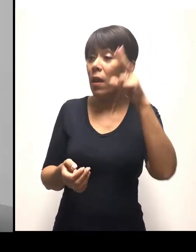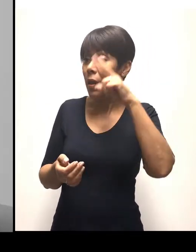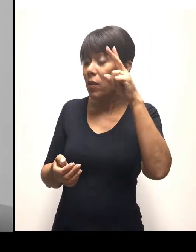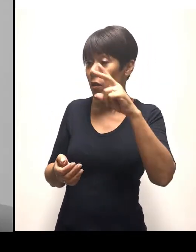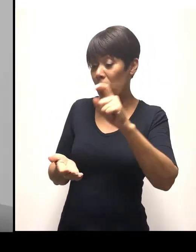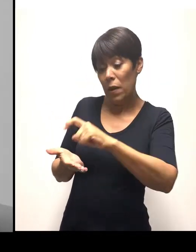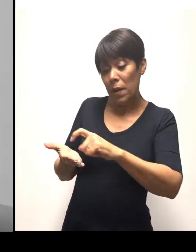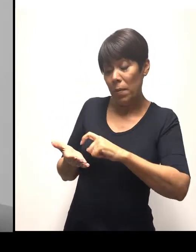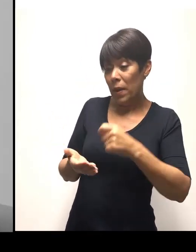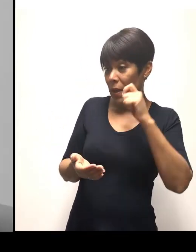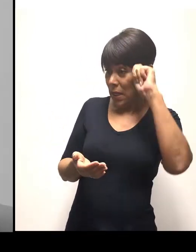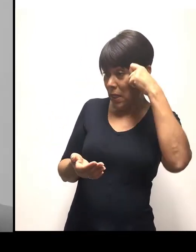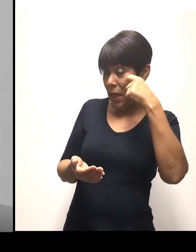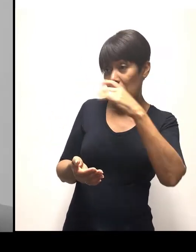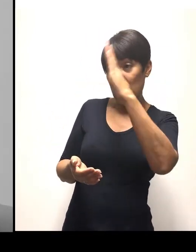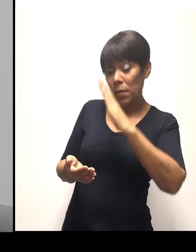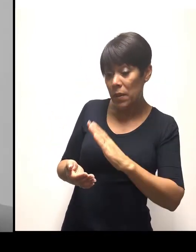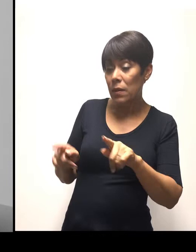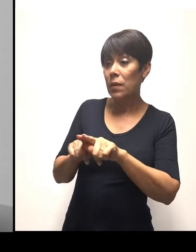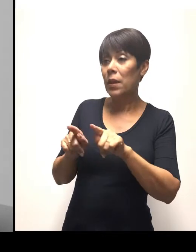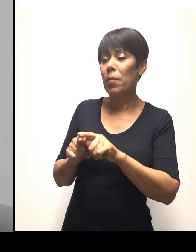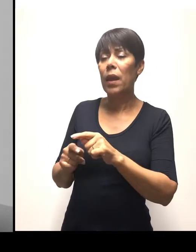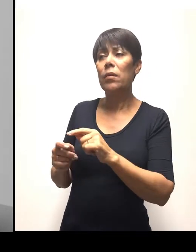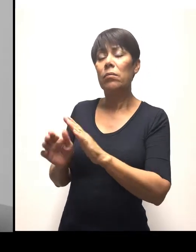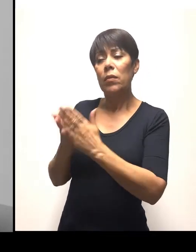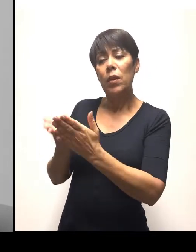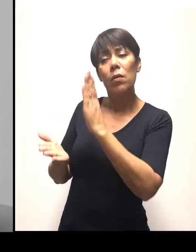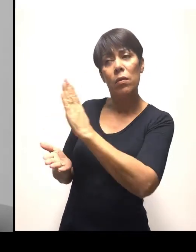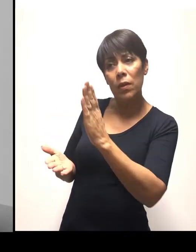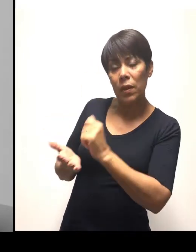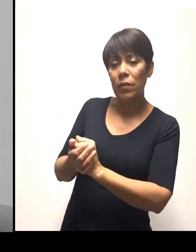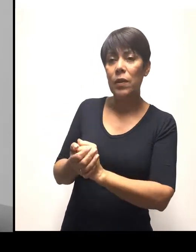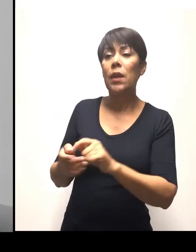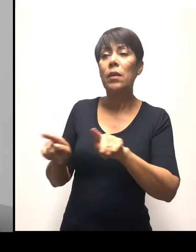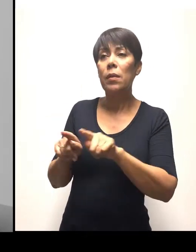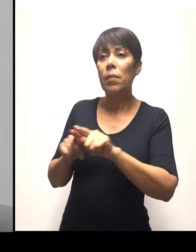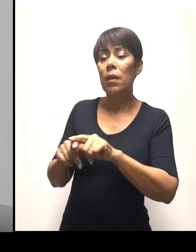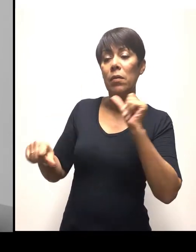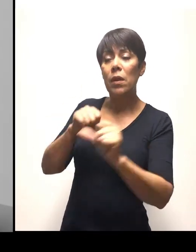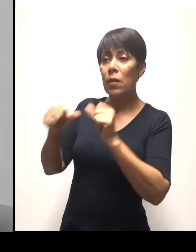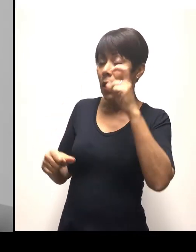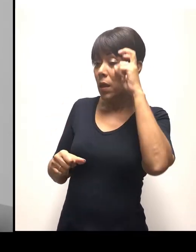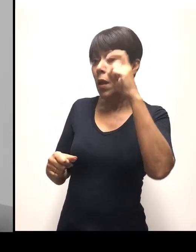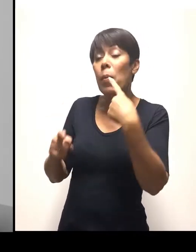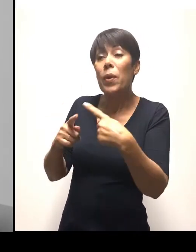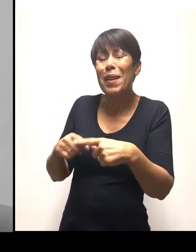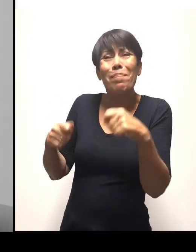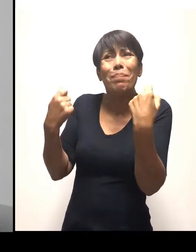da imprensa negra brasileira e dos intelectuais negros da virada do século, que se tornam intelectuais porque